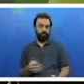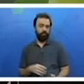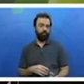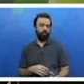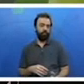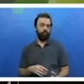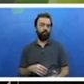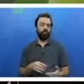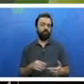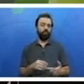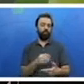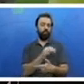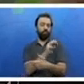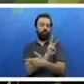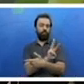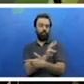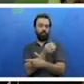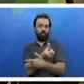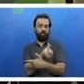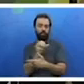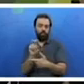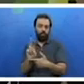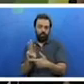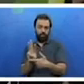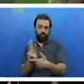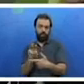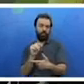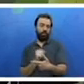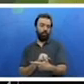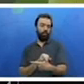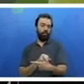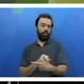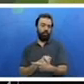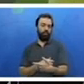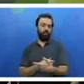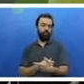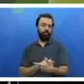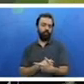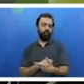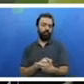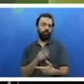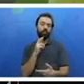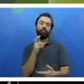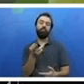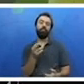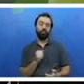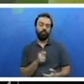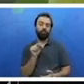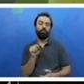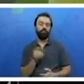divide 36 por 3. E anota o resultado.